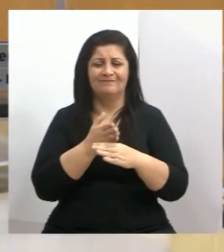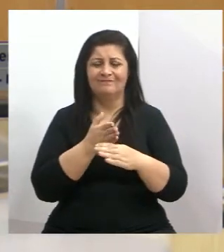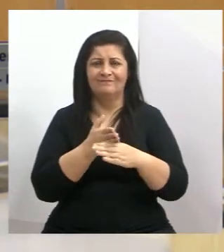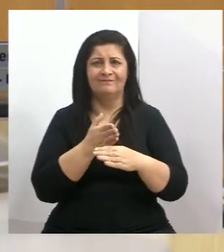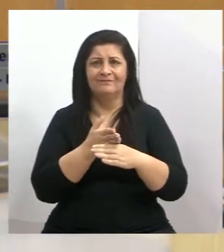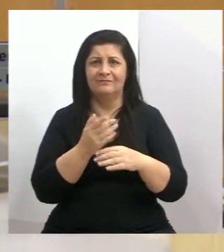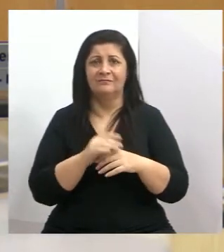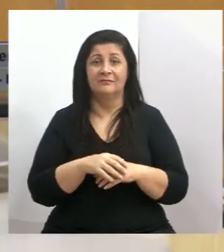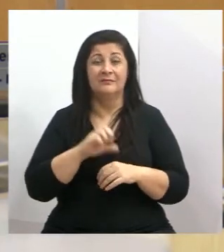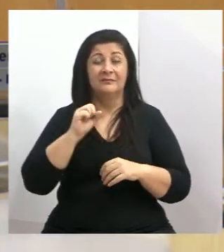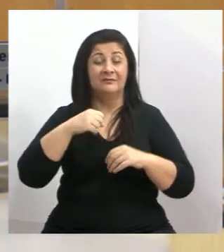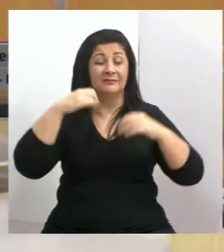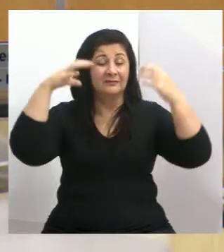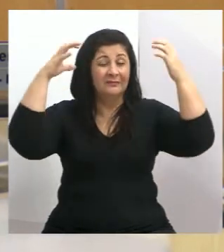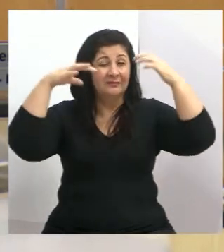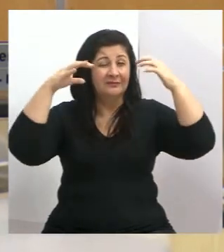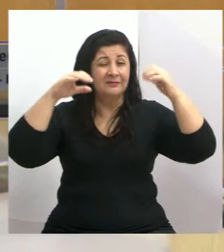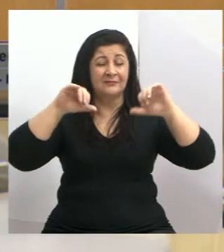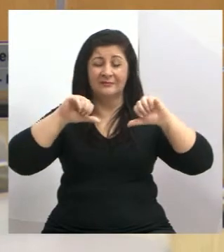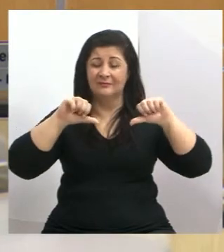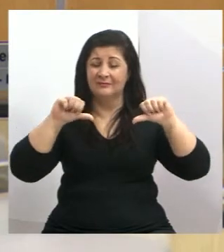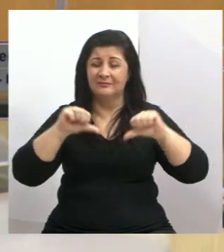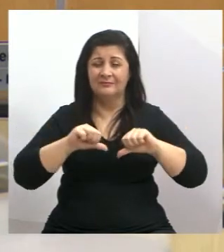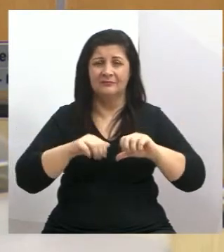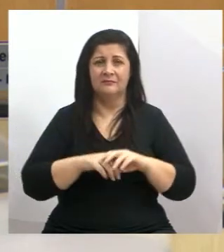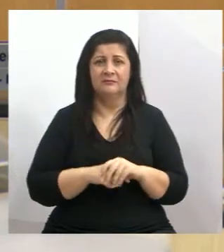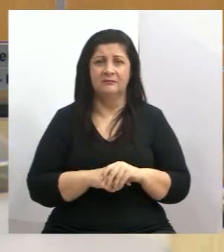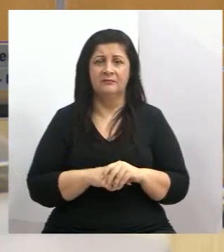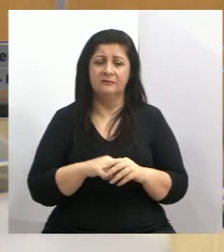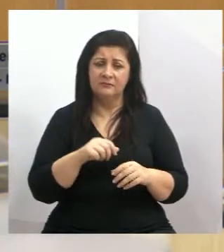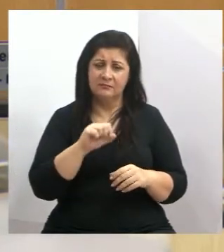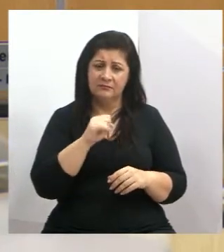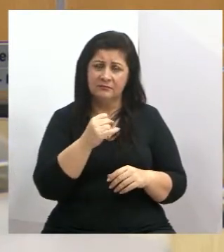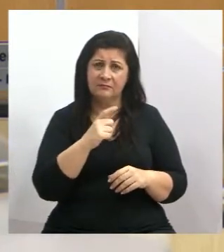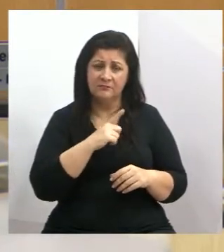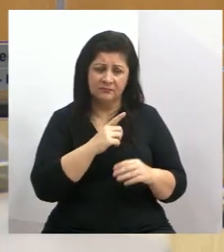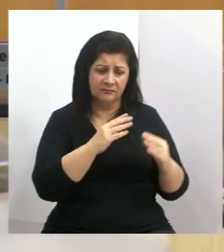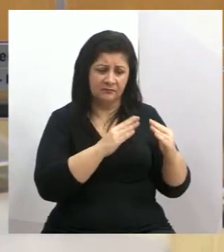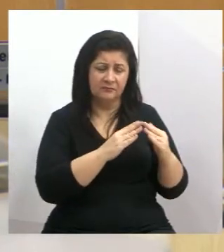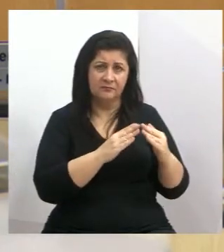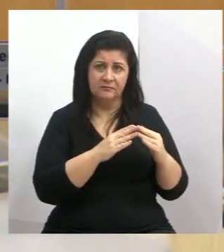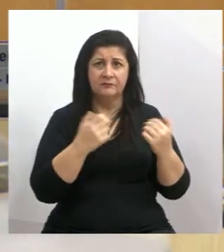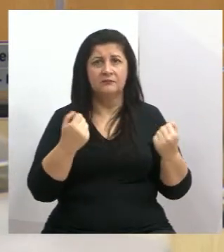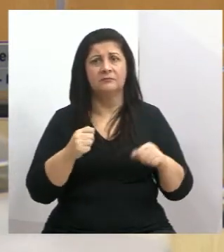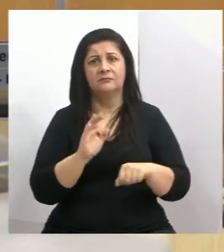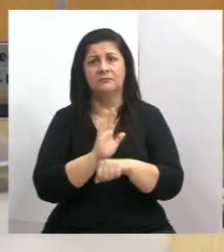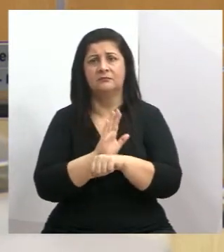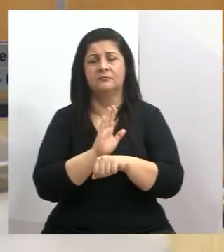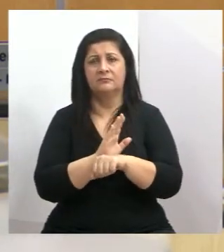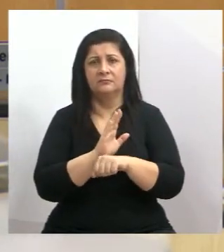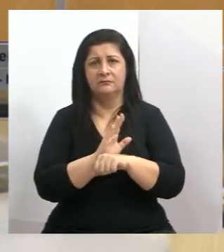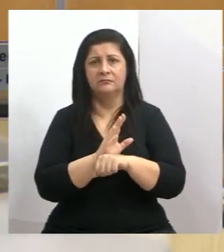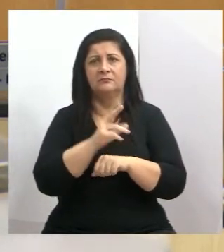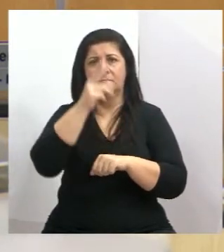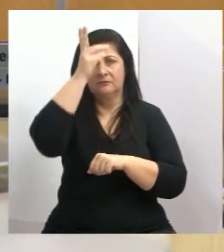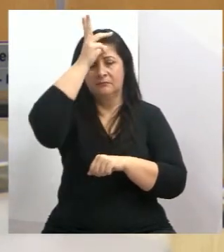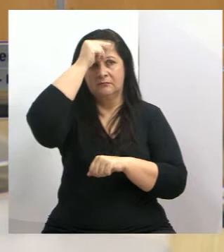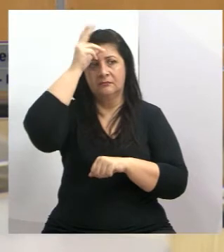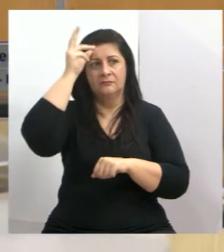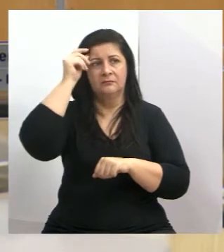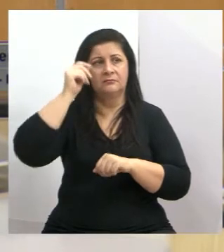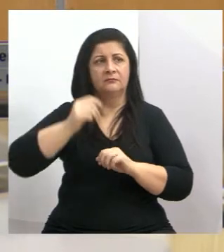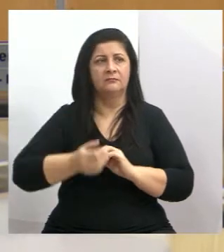quando os a situação muito triste já que eles estão morando lá tem que ter um auxílio do poder público